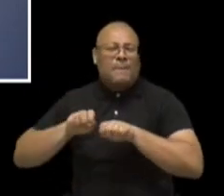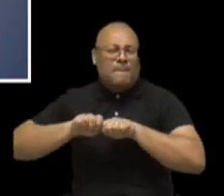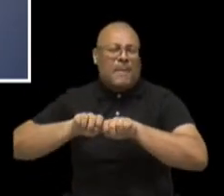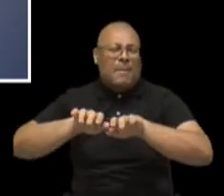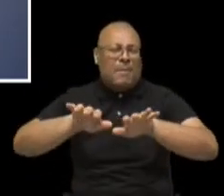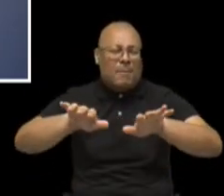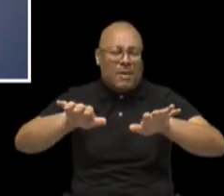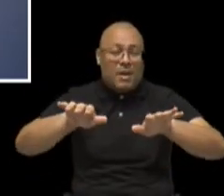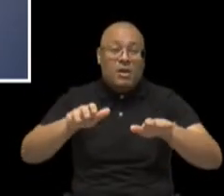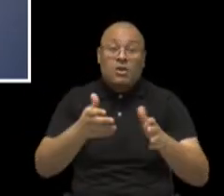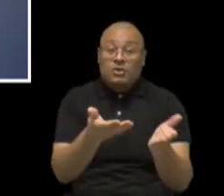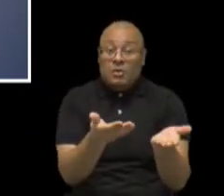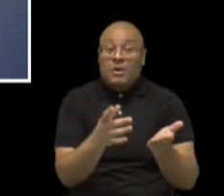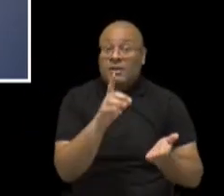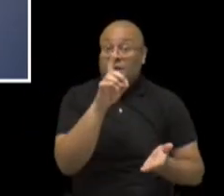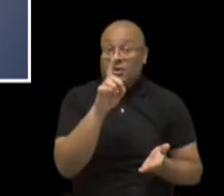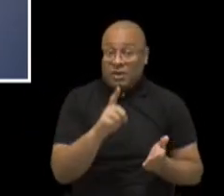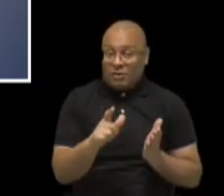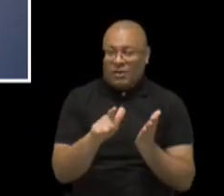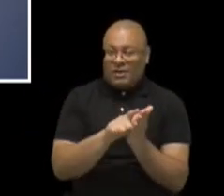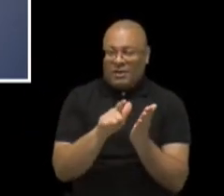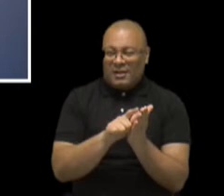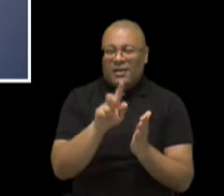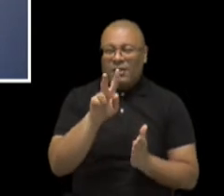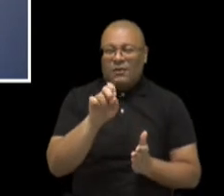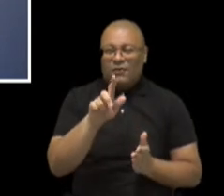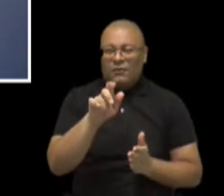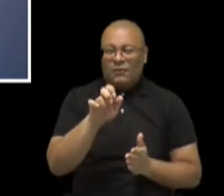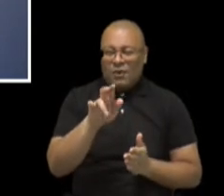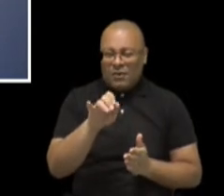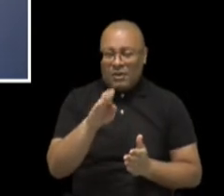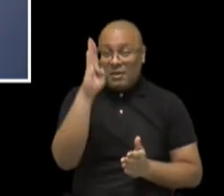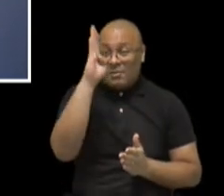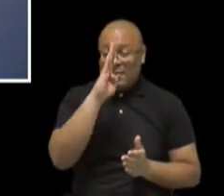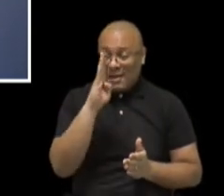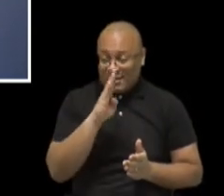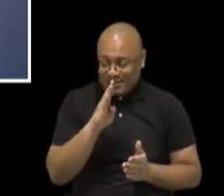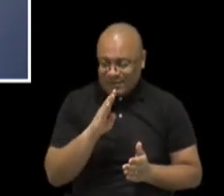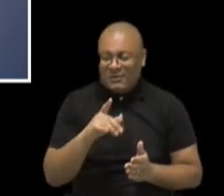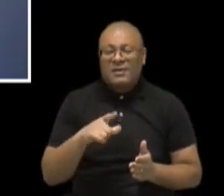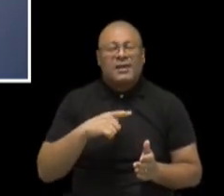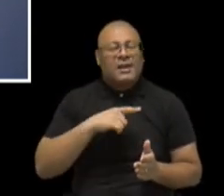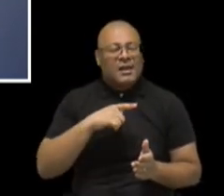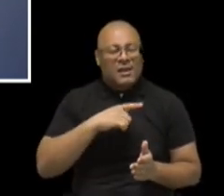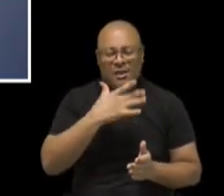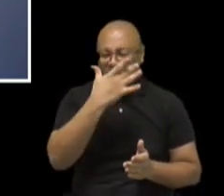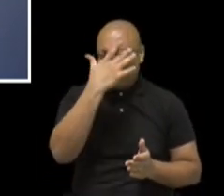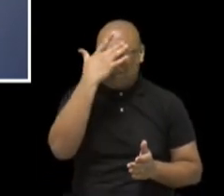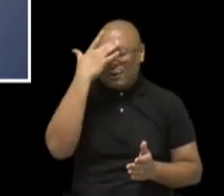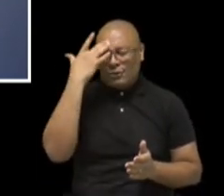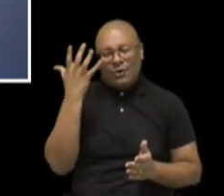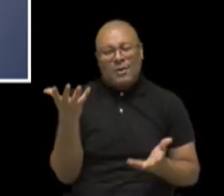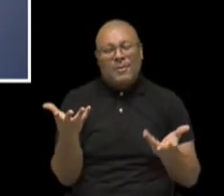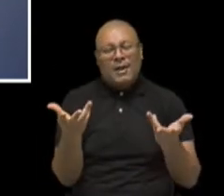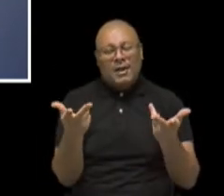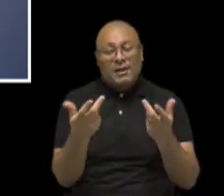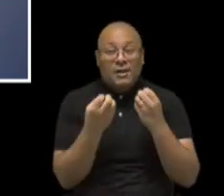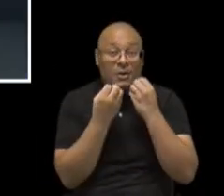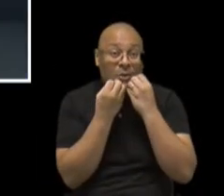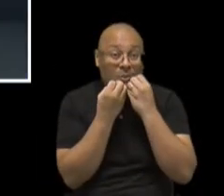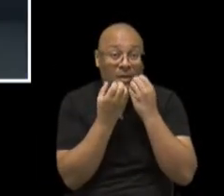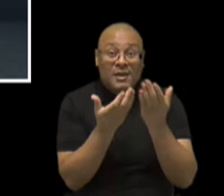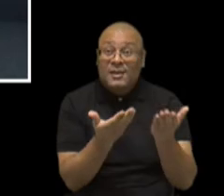moda, chamamos a diretora de redação da Vogue Brasil, Paula Merlo, que é uma simpatia em pessoa, gente. Bem-vinda, Paula. Gente,